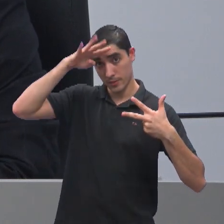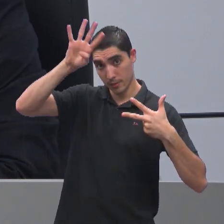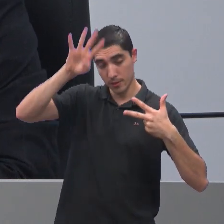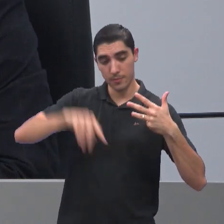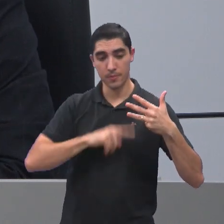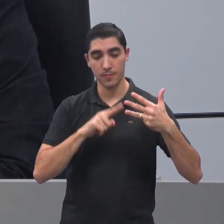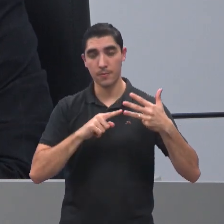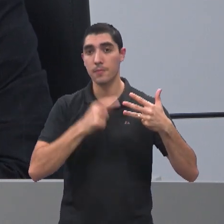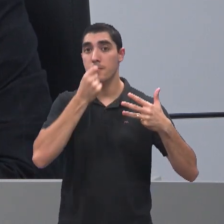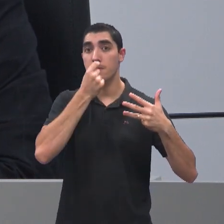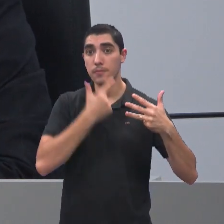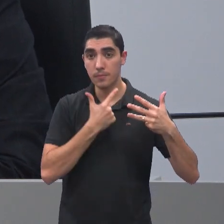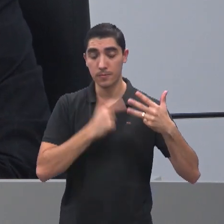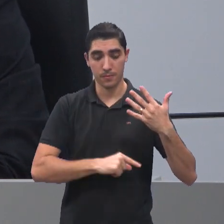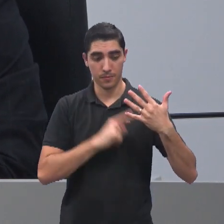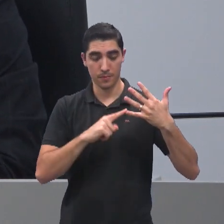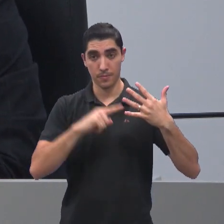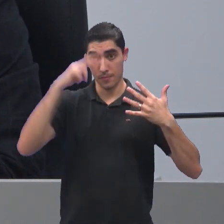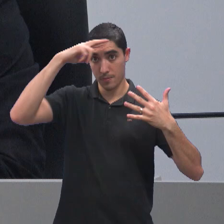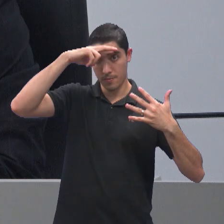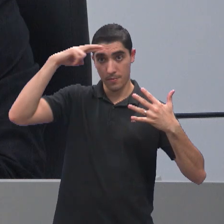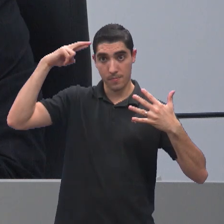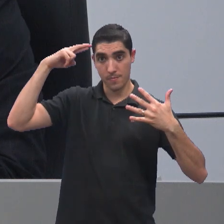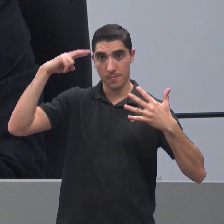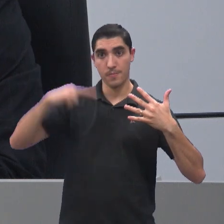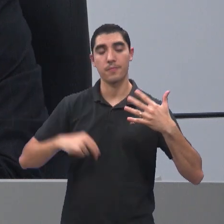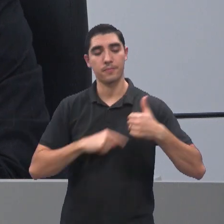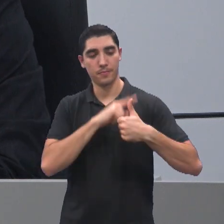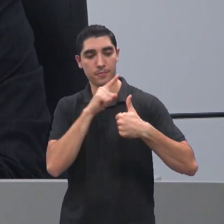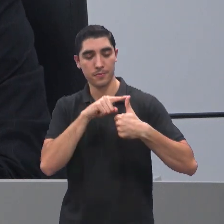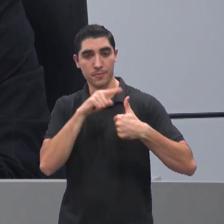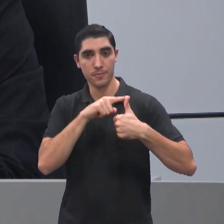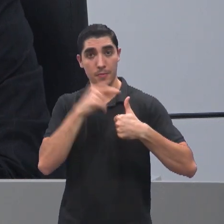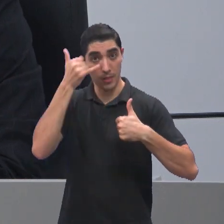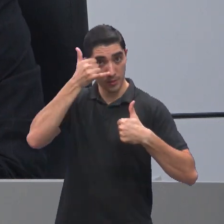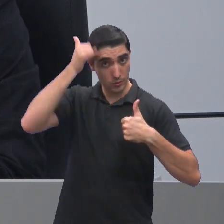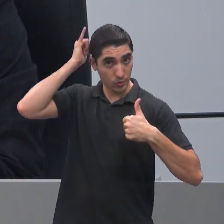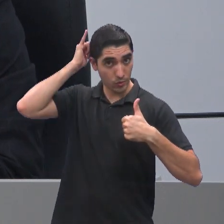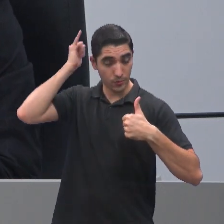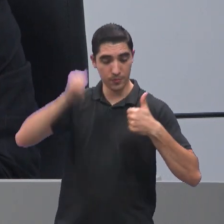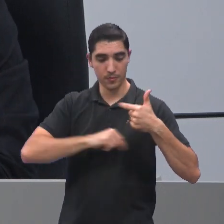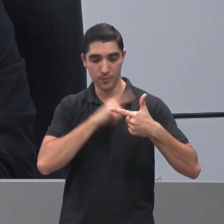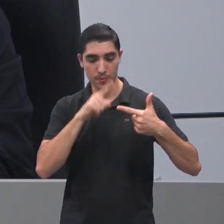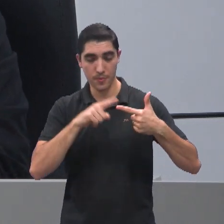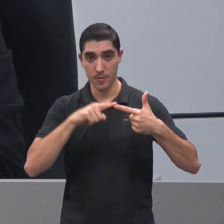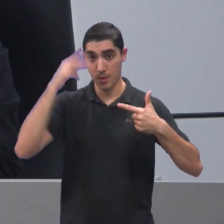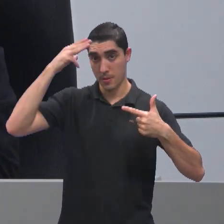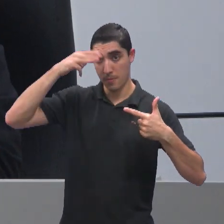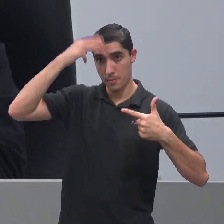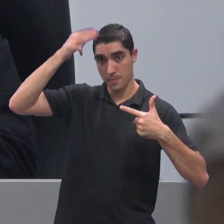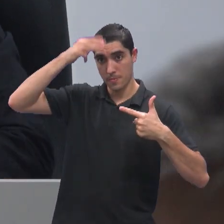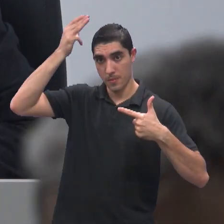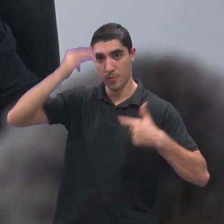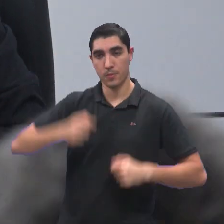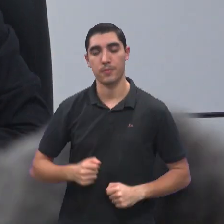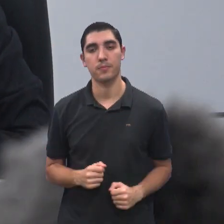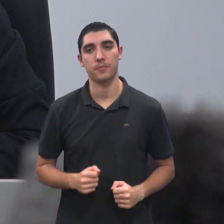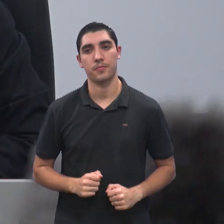Eleven, Roberto Chagas, Sidney Campos, Milton Vieira Filho.